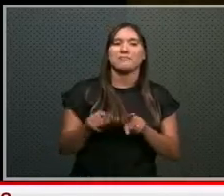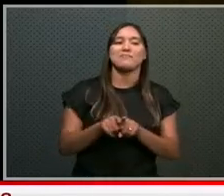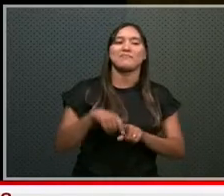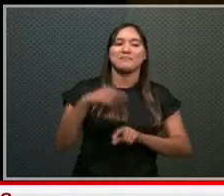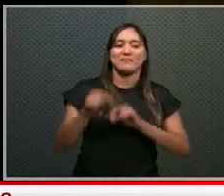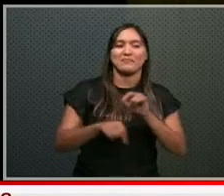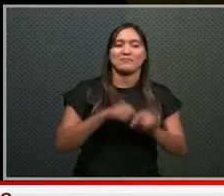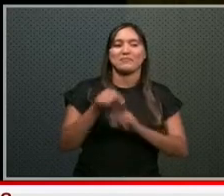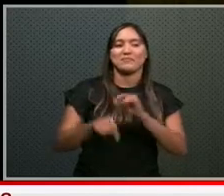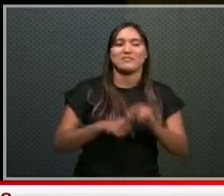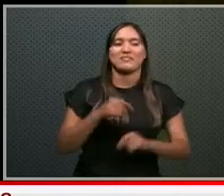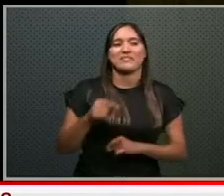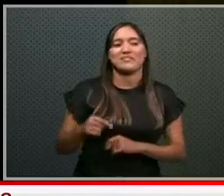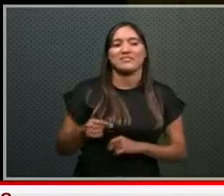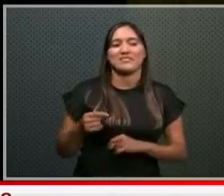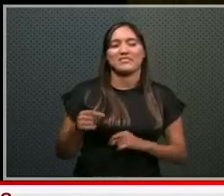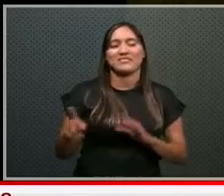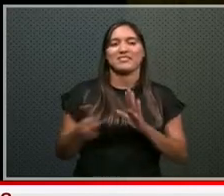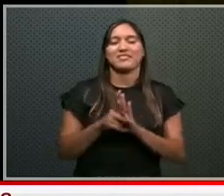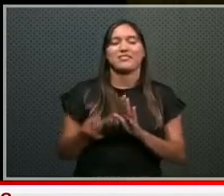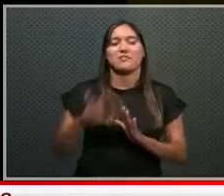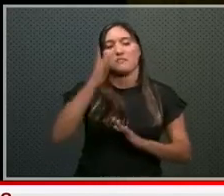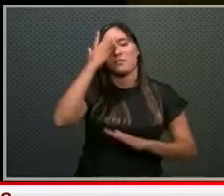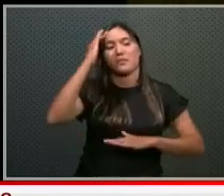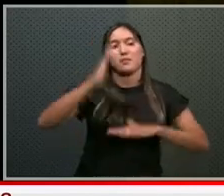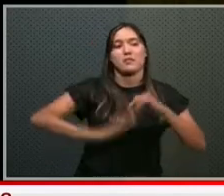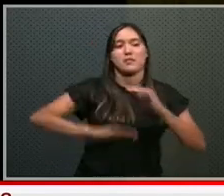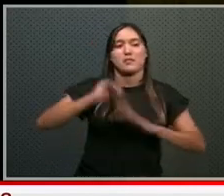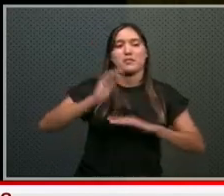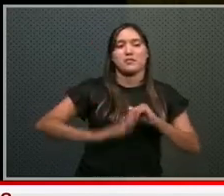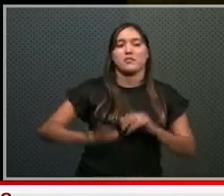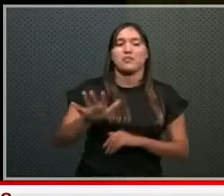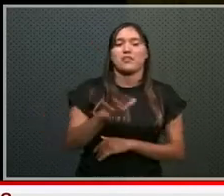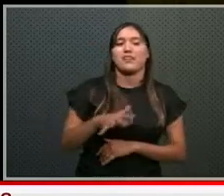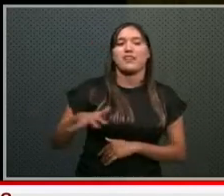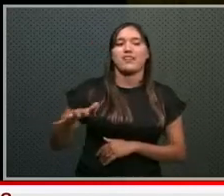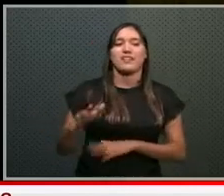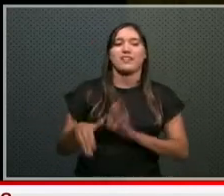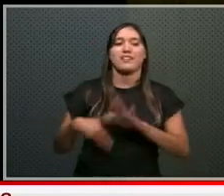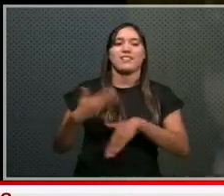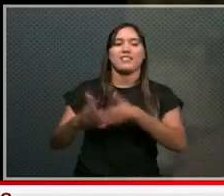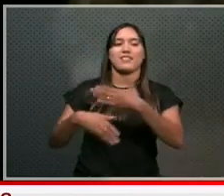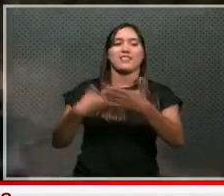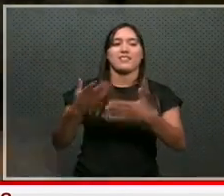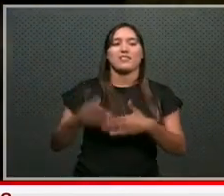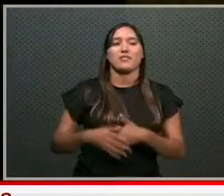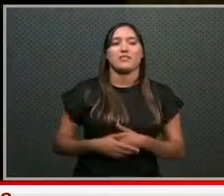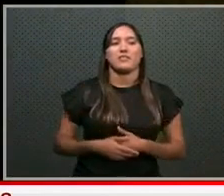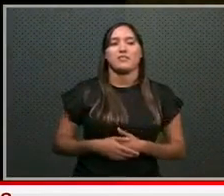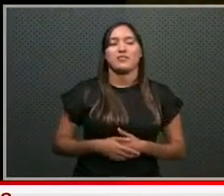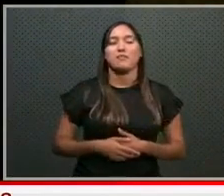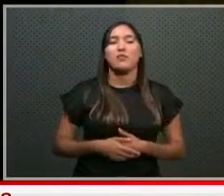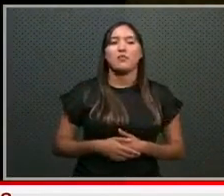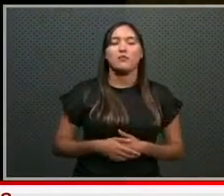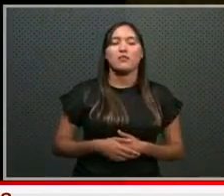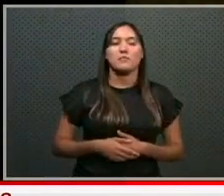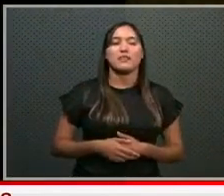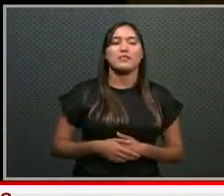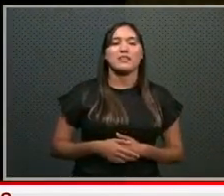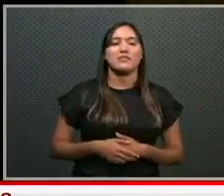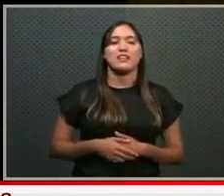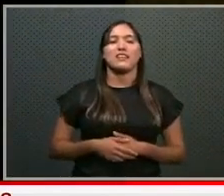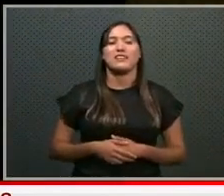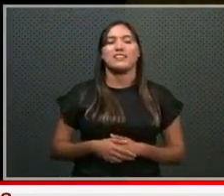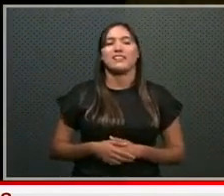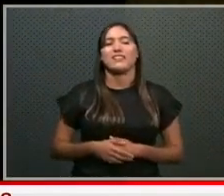os senhores e senhoras pesquisadores que estão aqui profissionais da área do desenvolvimento agropecuário e do desenvolvimento Rural do nosso Estado